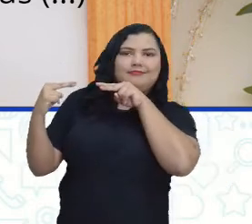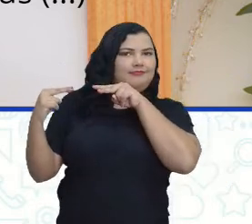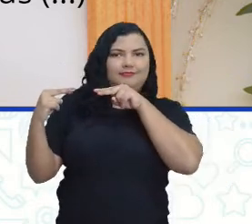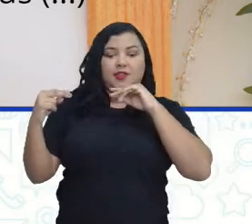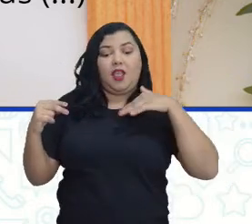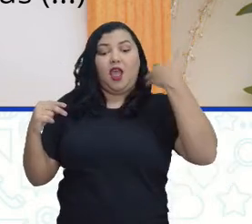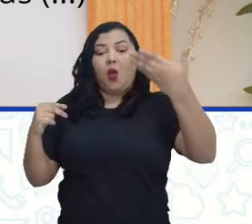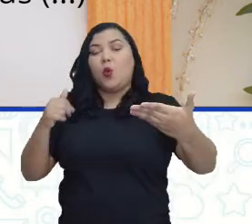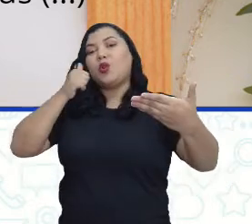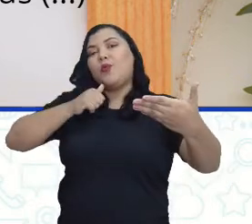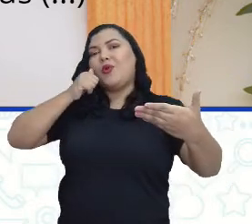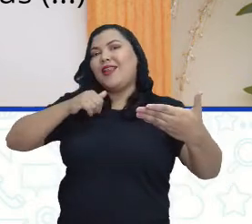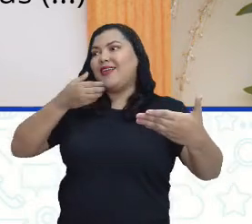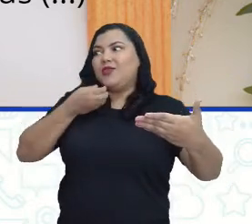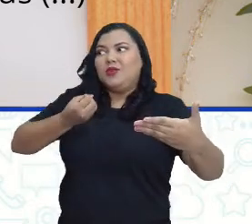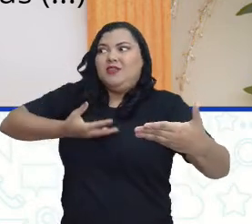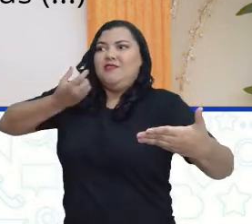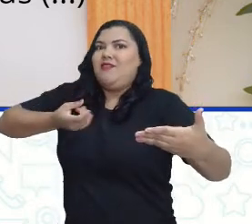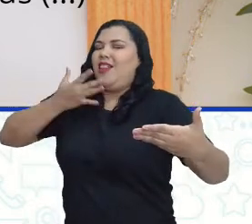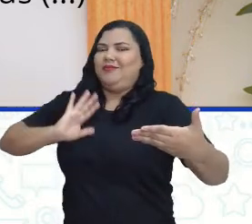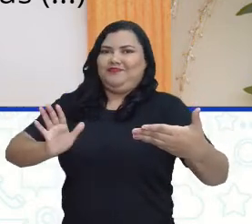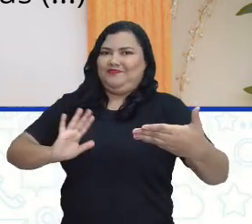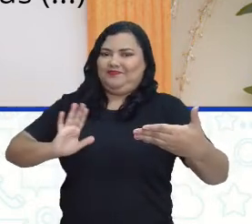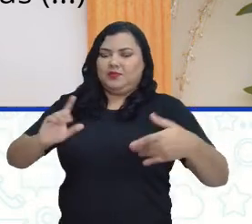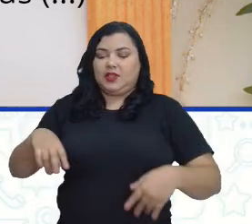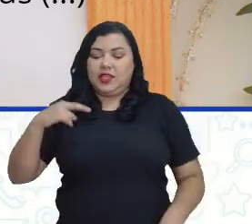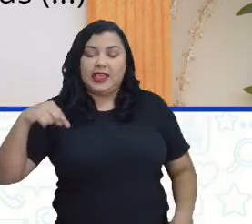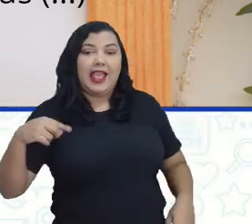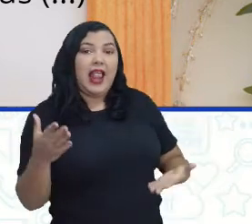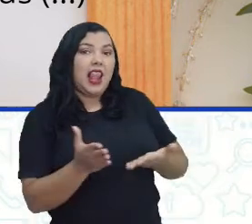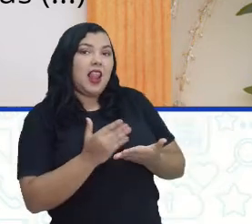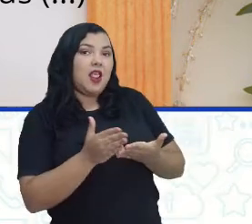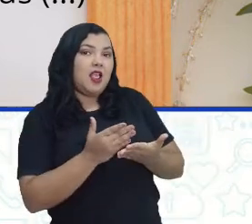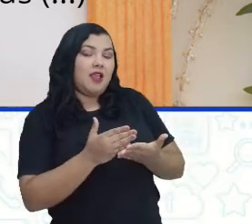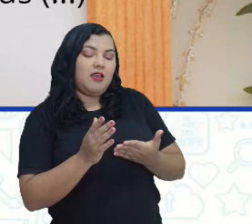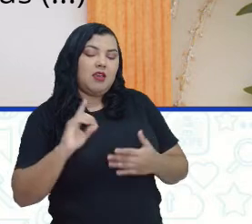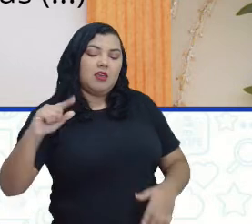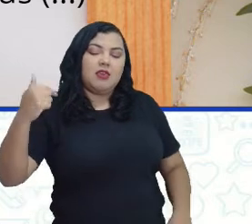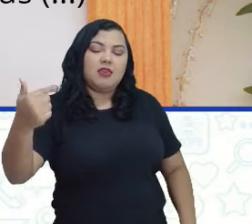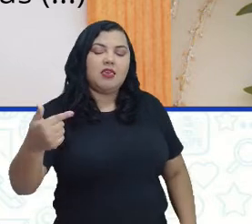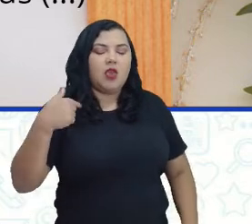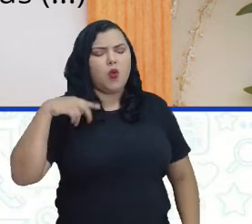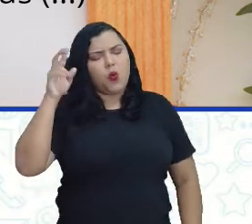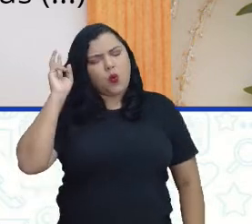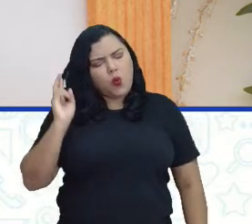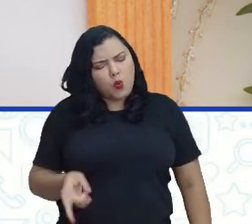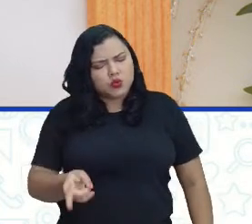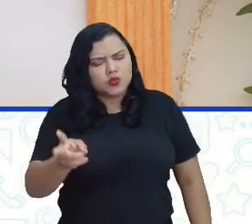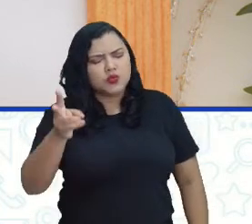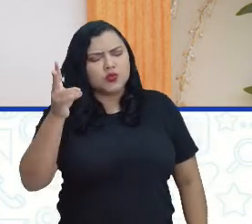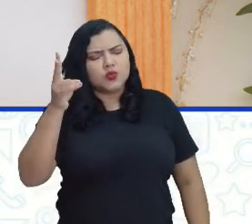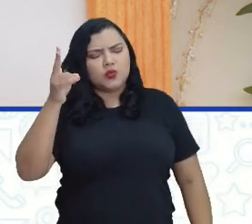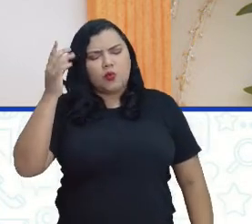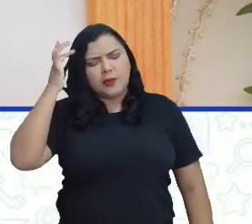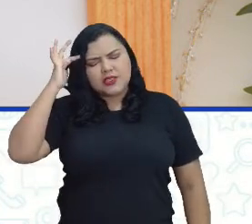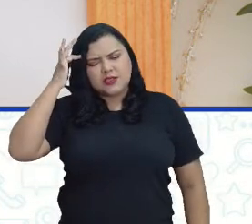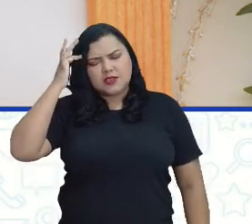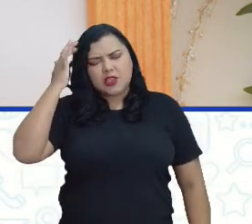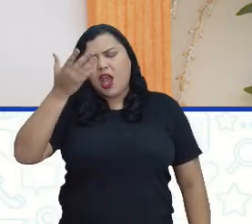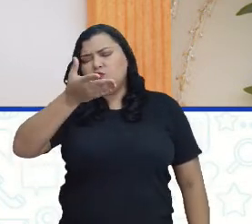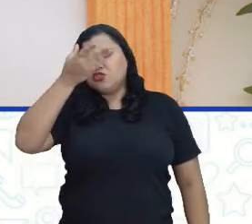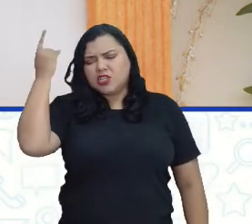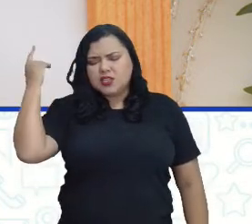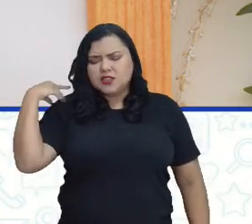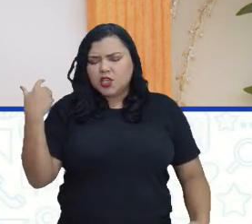foi ensinada a chorar em público, a moça ao meu lado lê Camus, e eu sigo achando que esqueci algo no ônibus. Uma